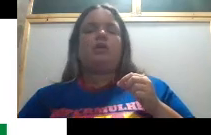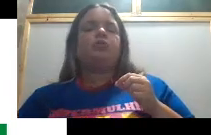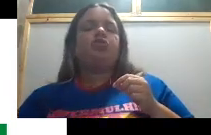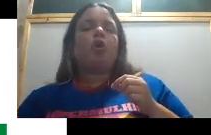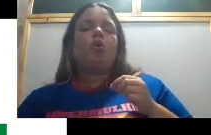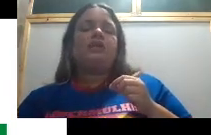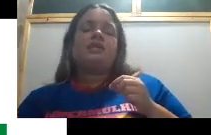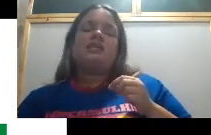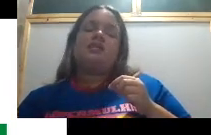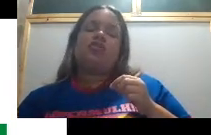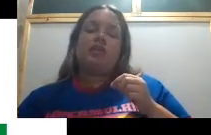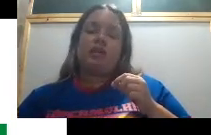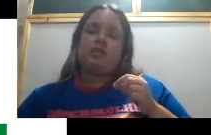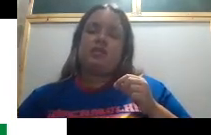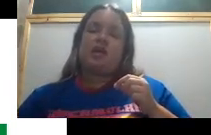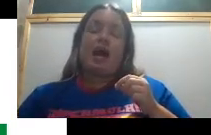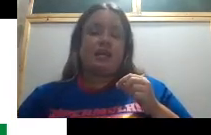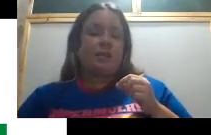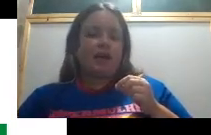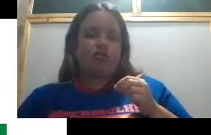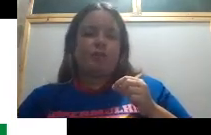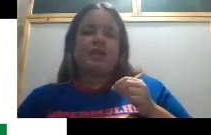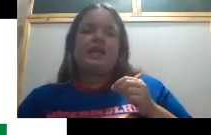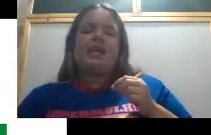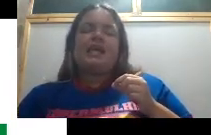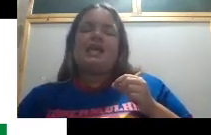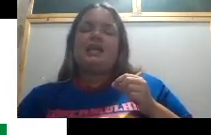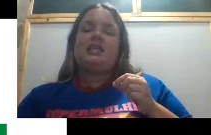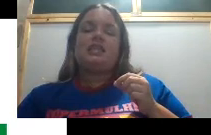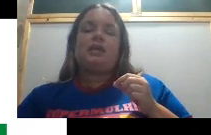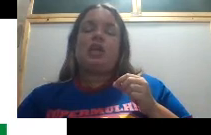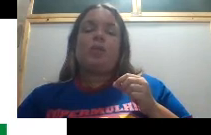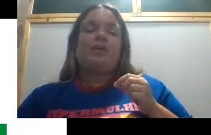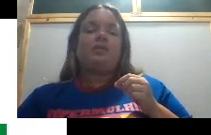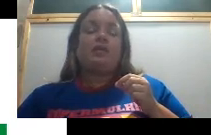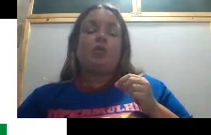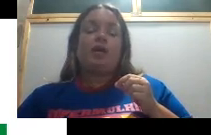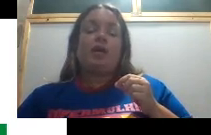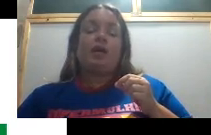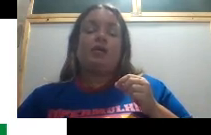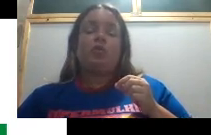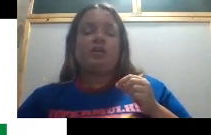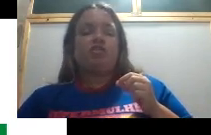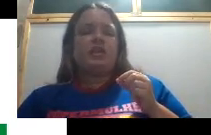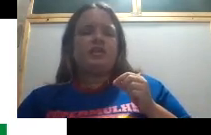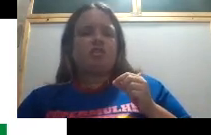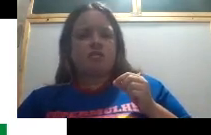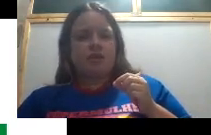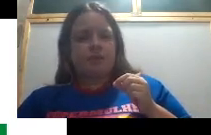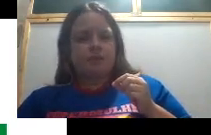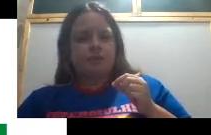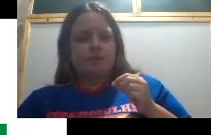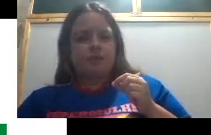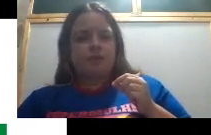nós temos todas essas estrelas aqui embaixo e aqui em cima tem uma bandeira uma uma